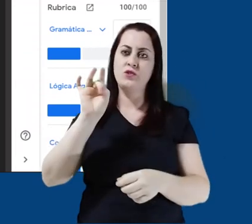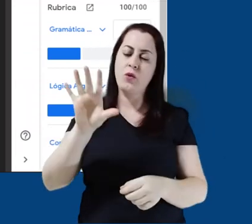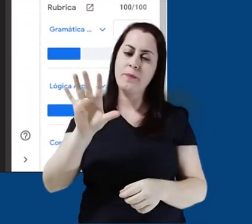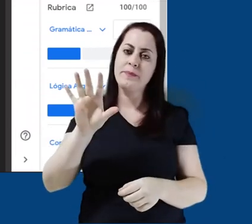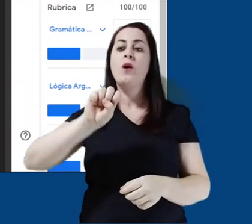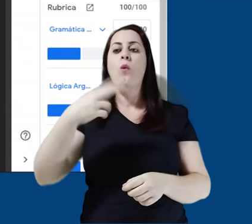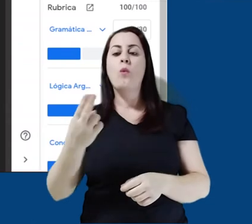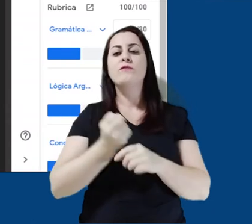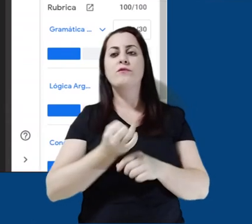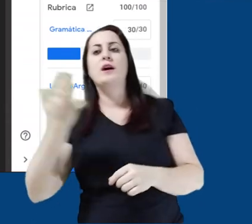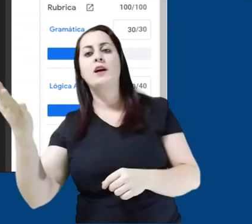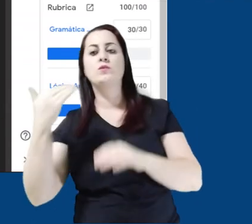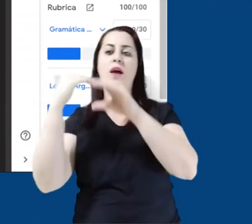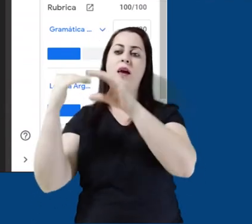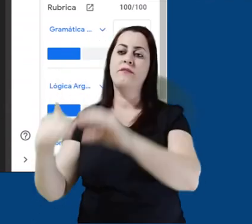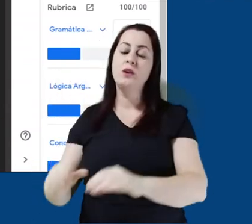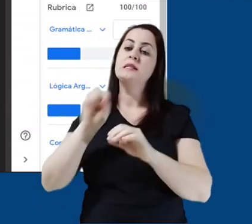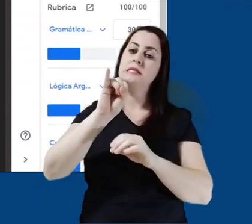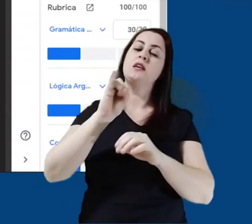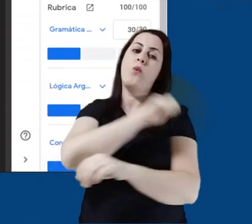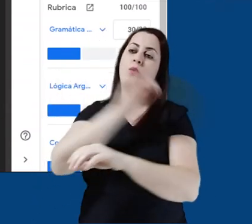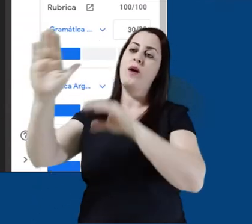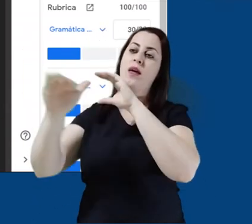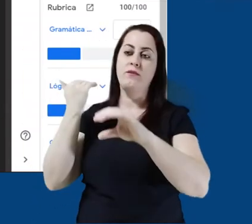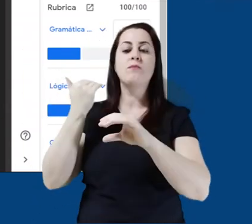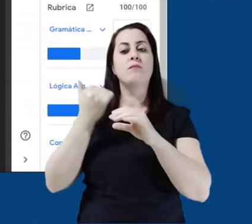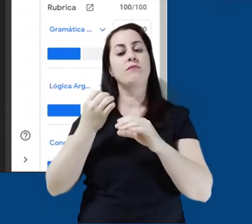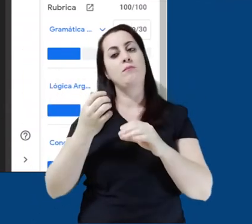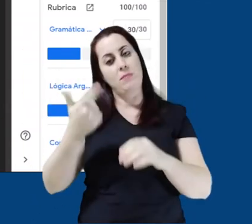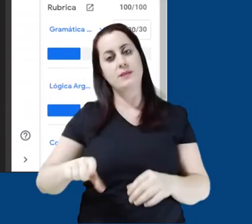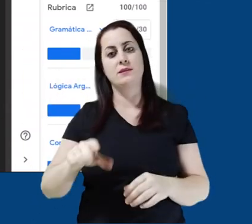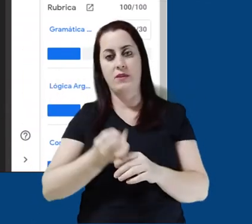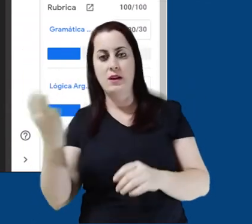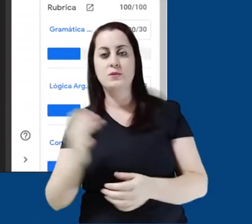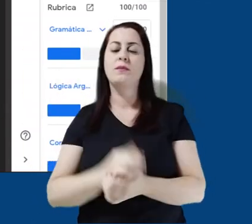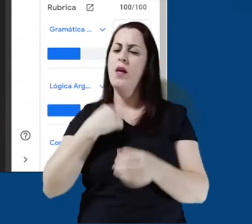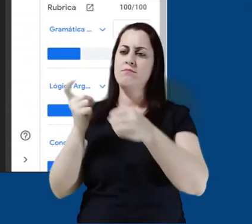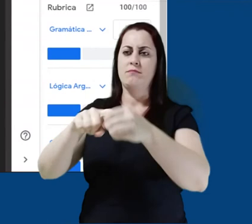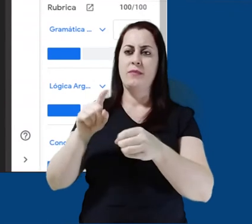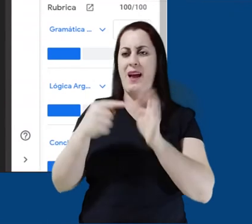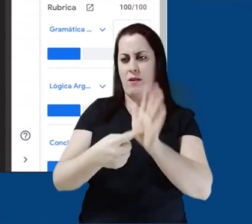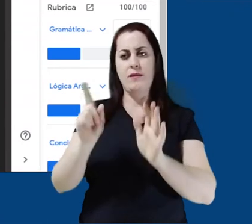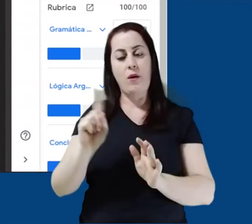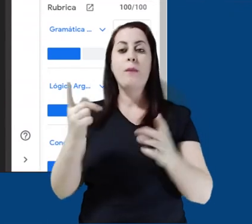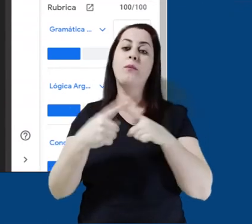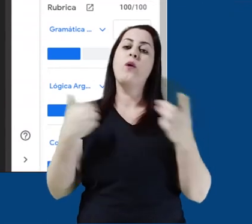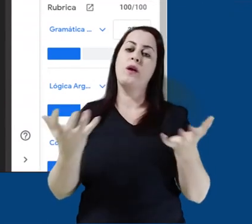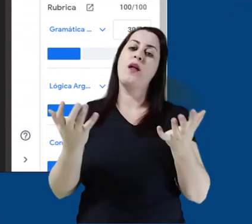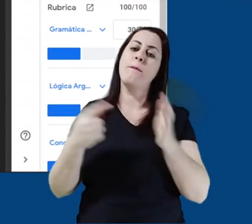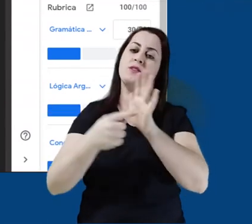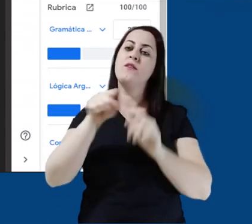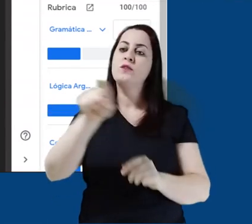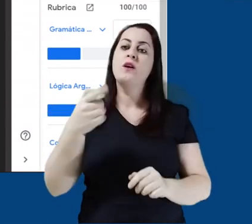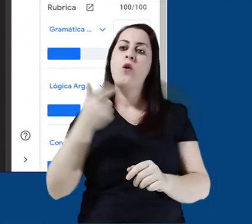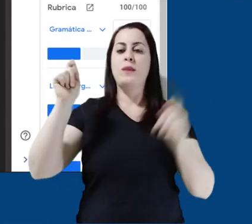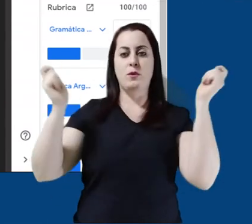clicar para escolher devolver apenas este envio ou vários em vista que os alunos têm enviado mais de 1 e eu não clicar em devolver agora pois Quero